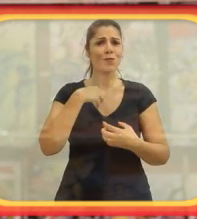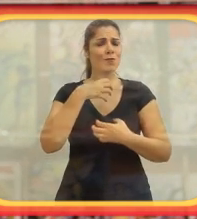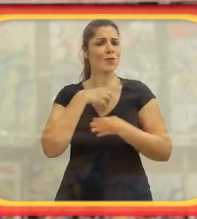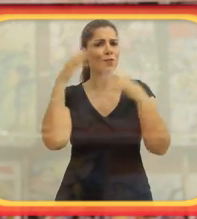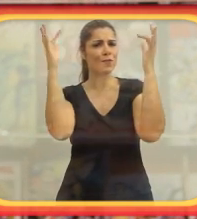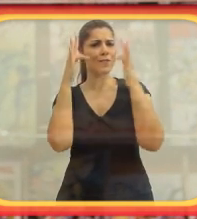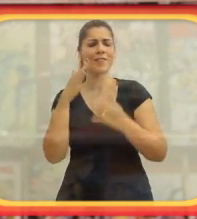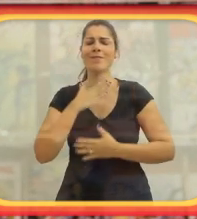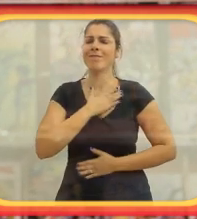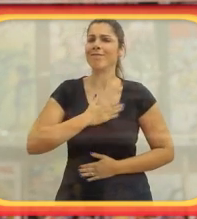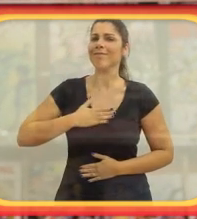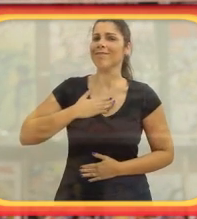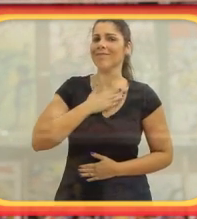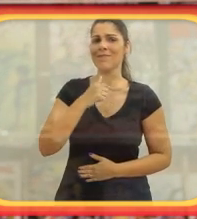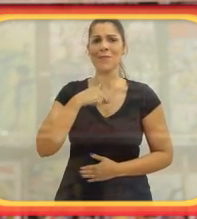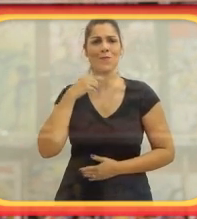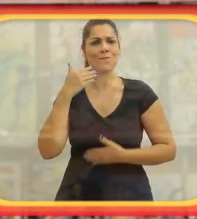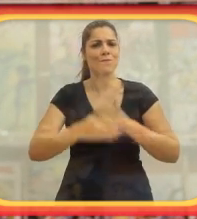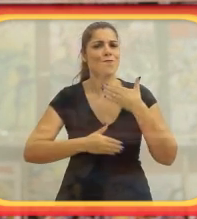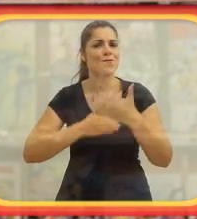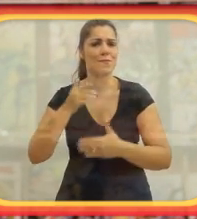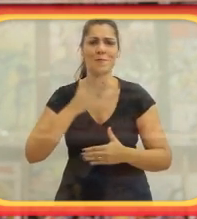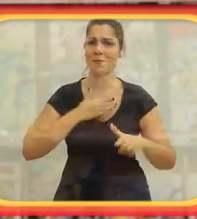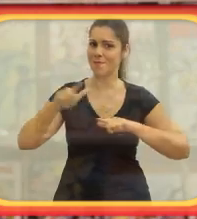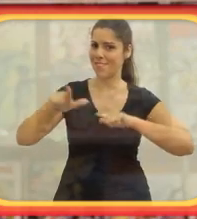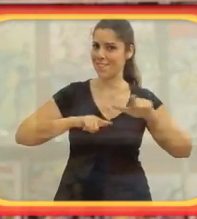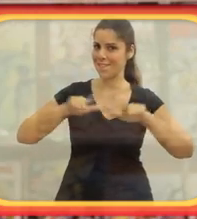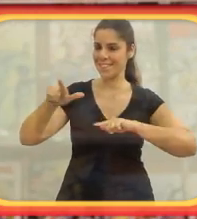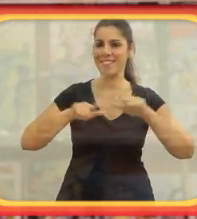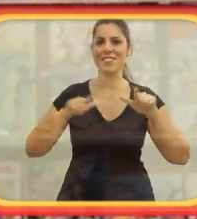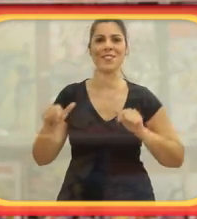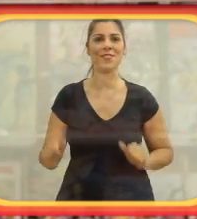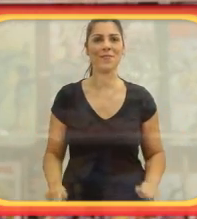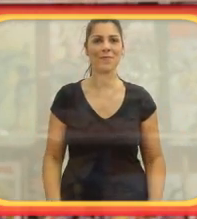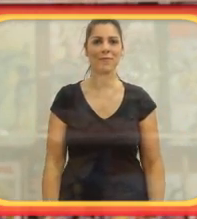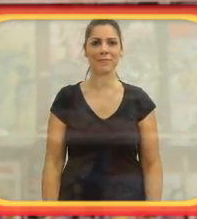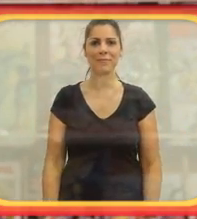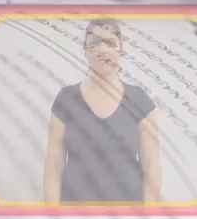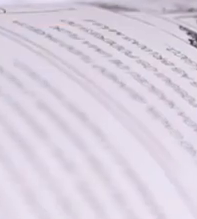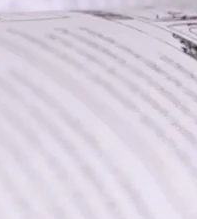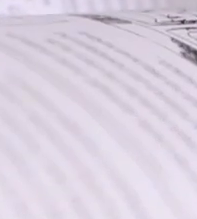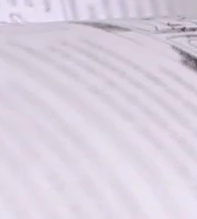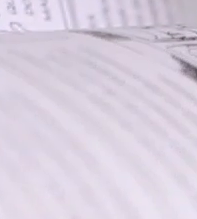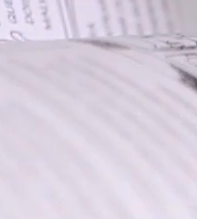bem, me sinto feliz e satisfeita pelo meu progresso, pelo meu